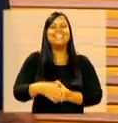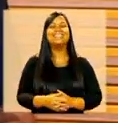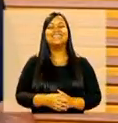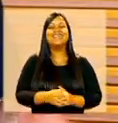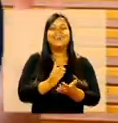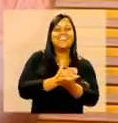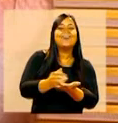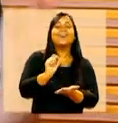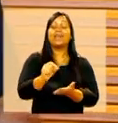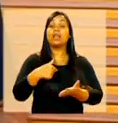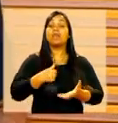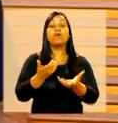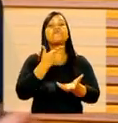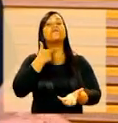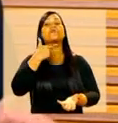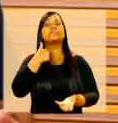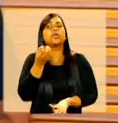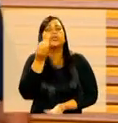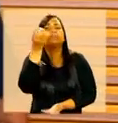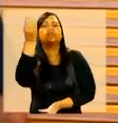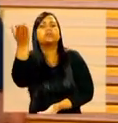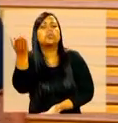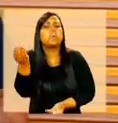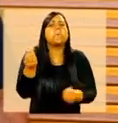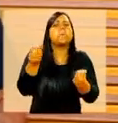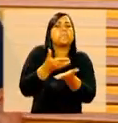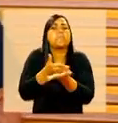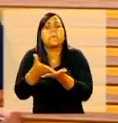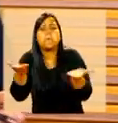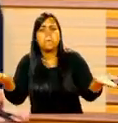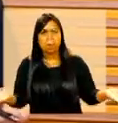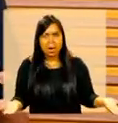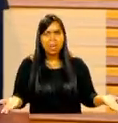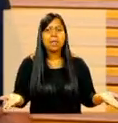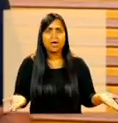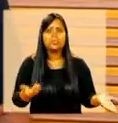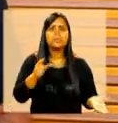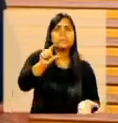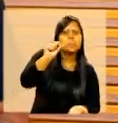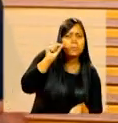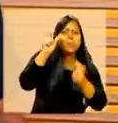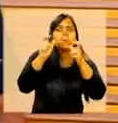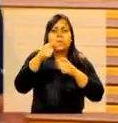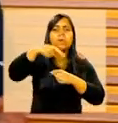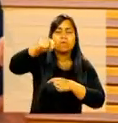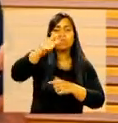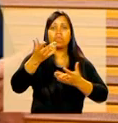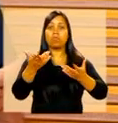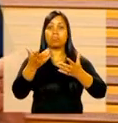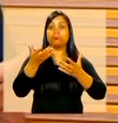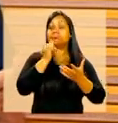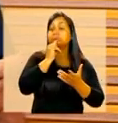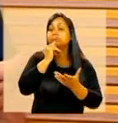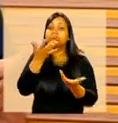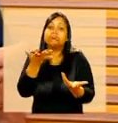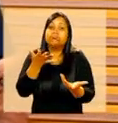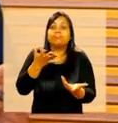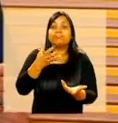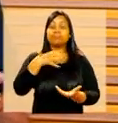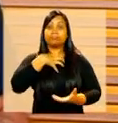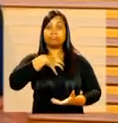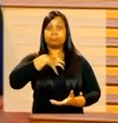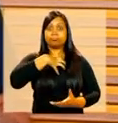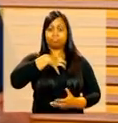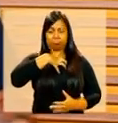começo mesmo. Eu quero viajar. Como é que eu faço? Por onde eu começo a escolher meu destino? Com alguma coisa que tem mais a ver com a